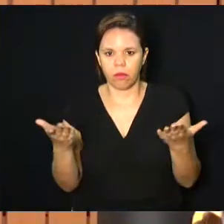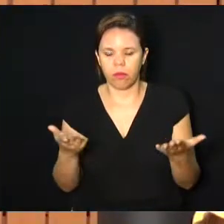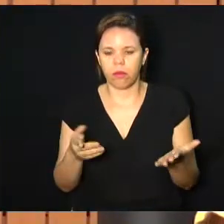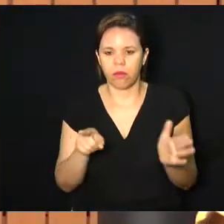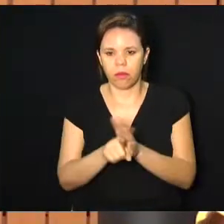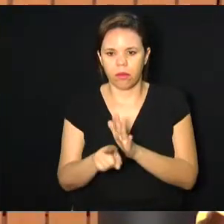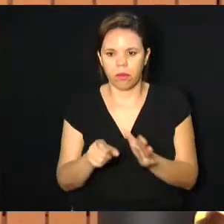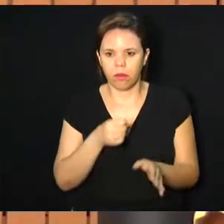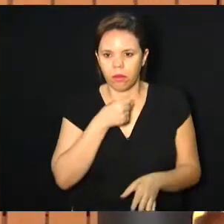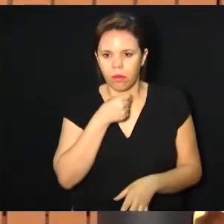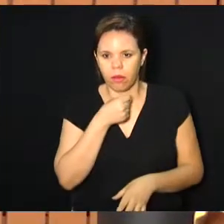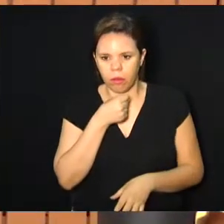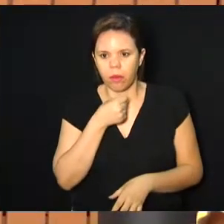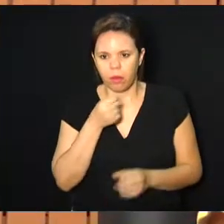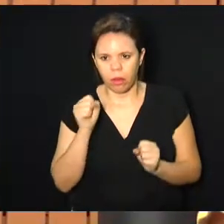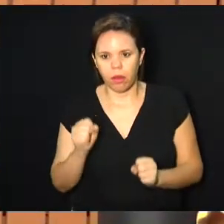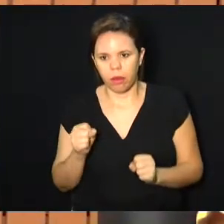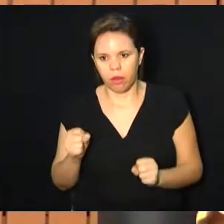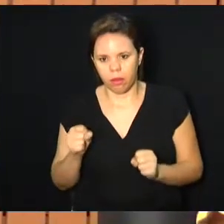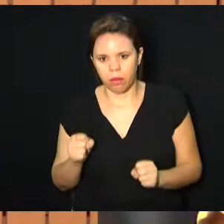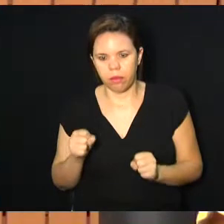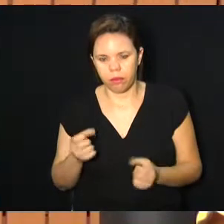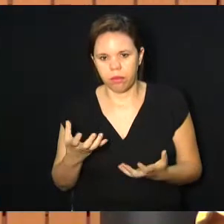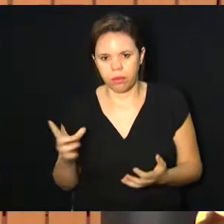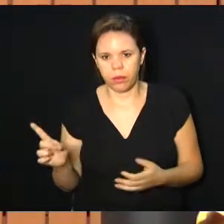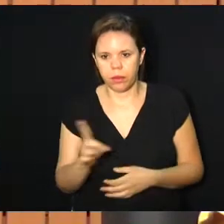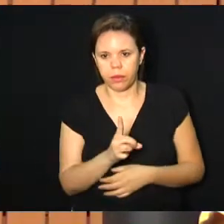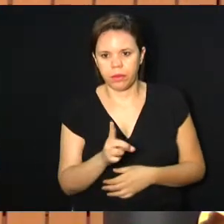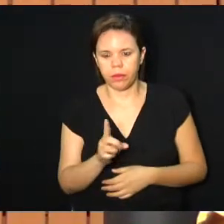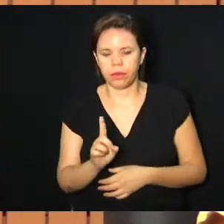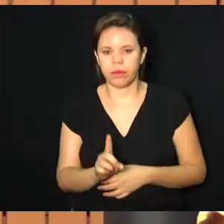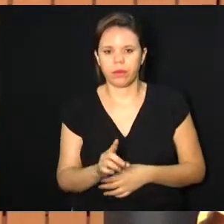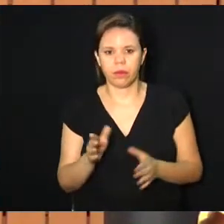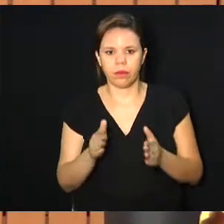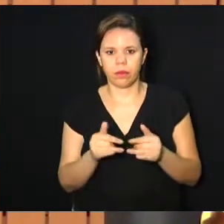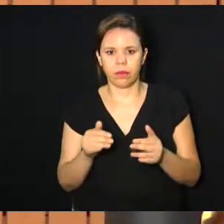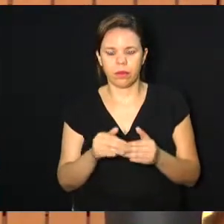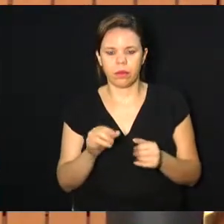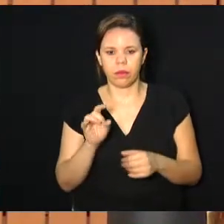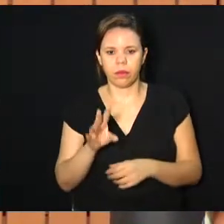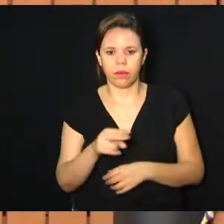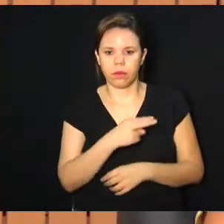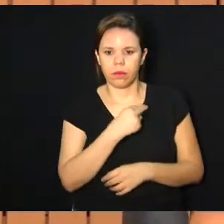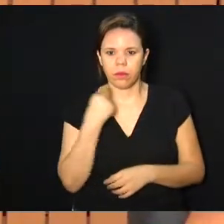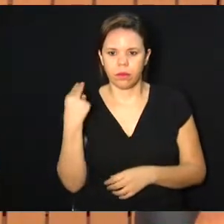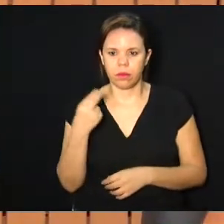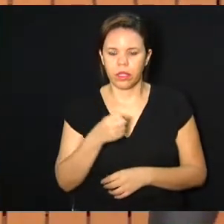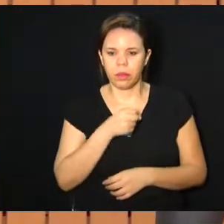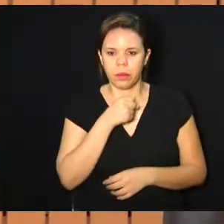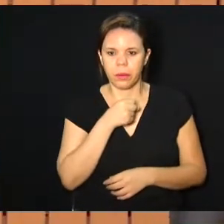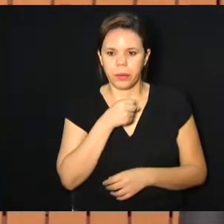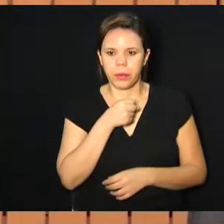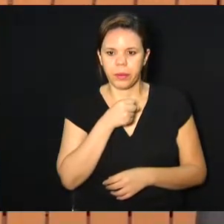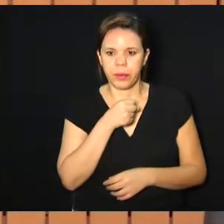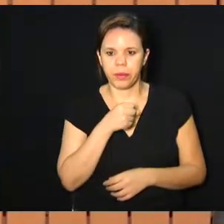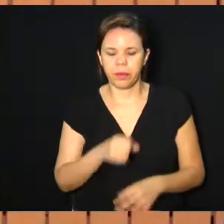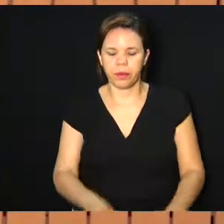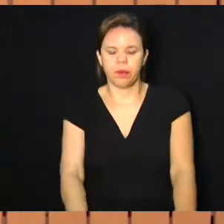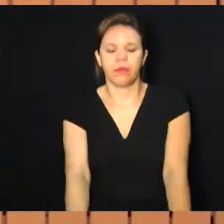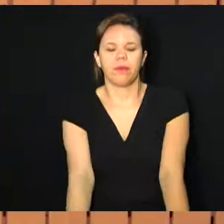perguntas. Alguém quer? Sim? Eu vou pedir só para mencionar o nome e falar no microfone.